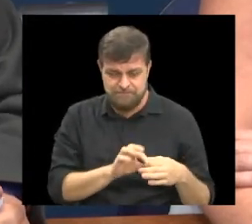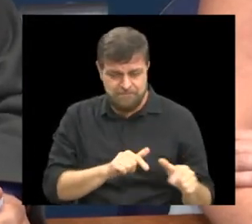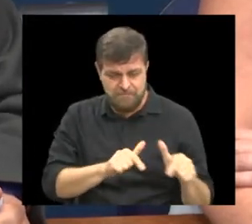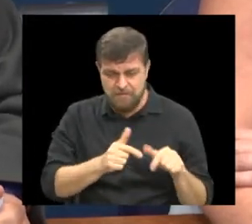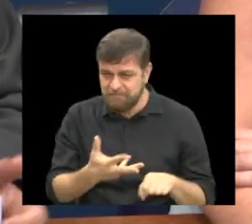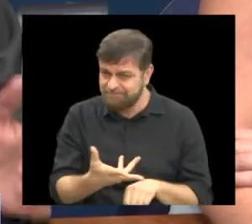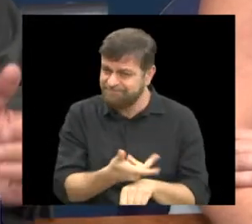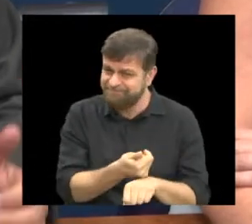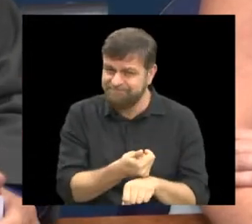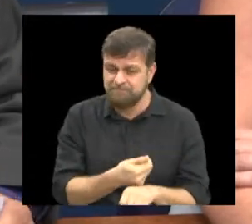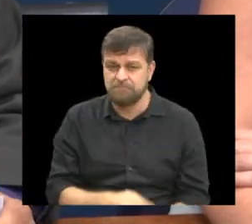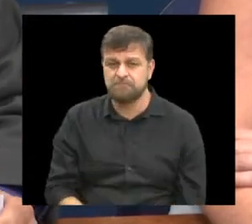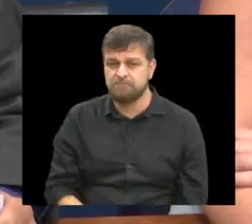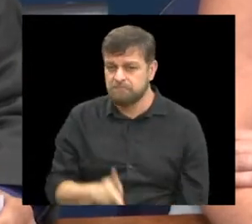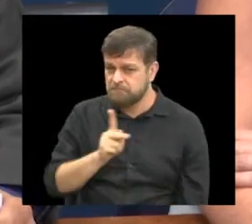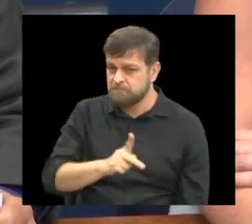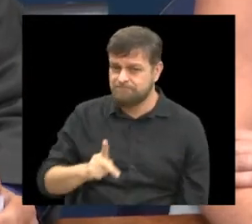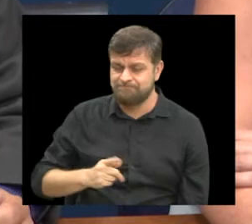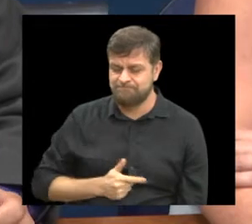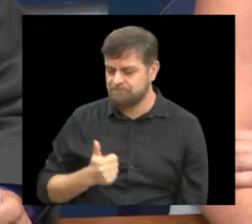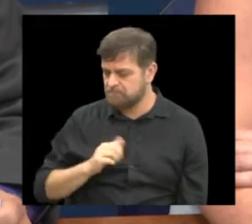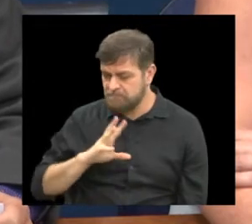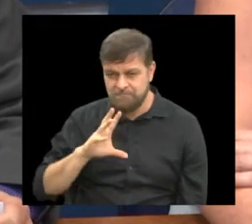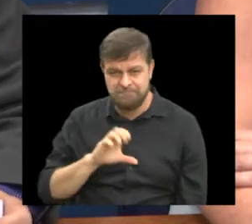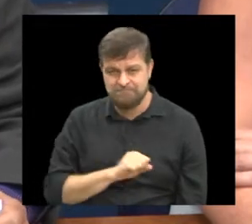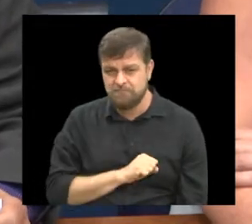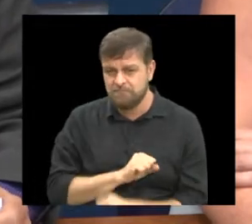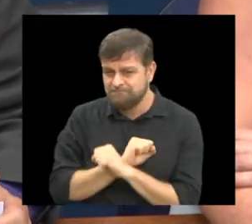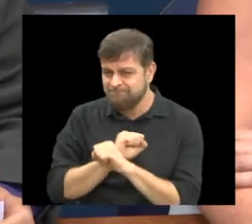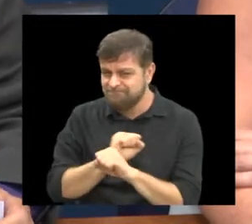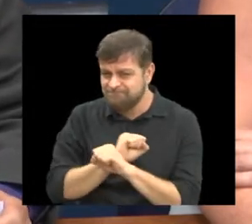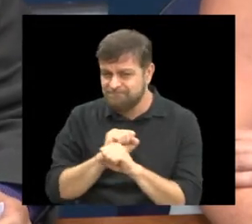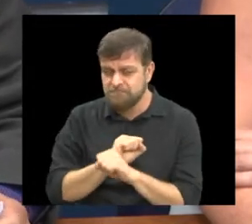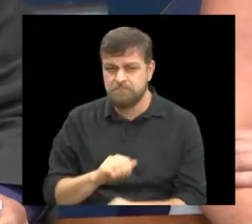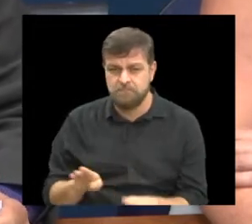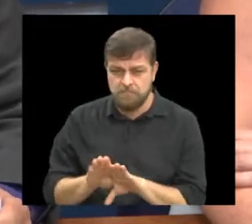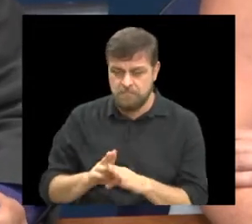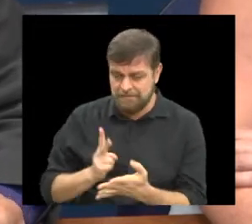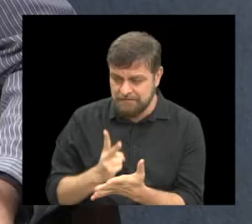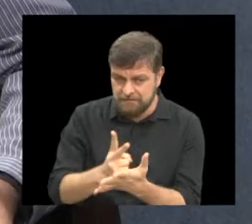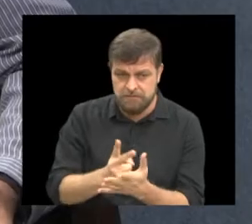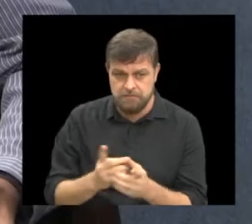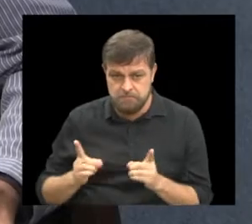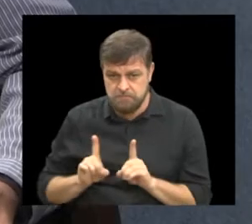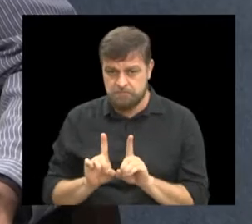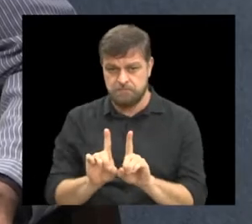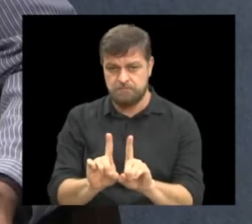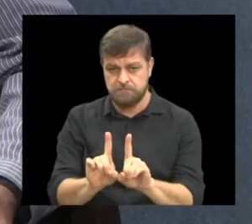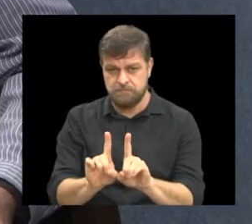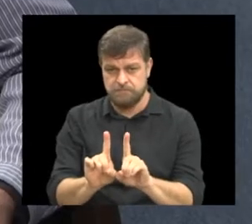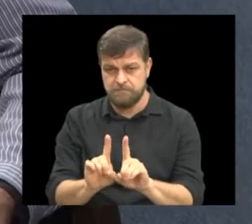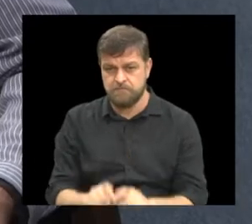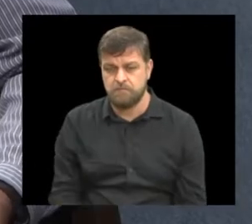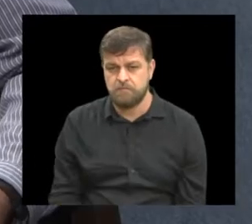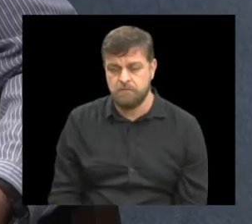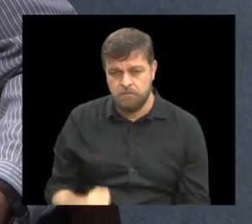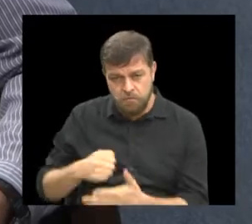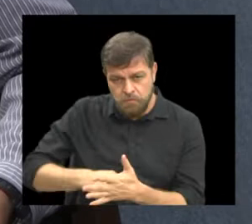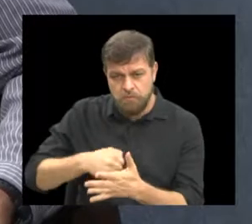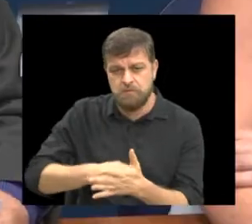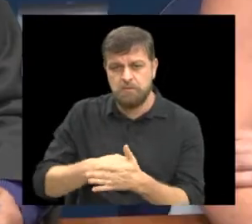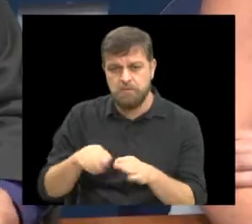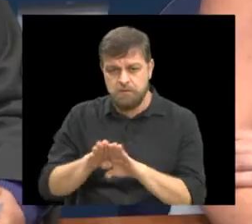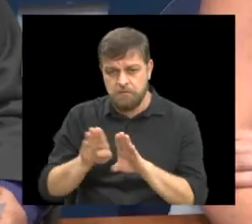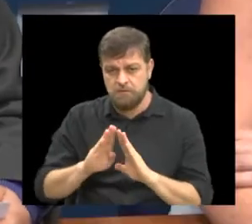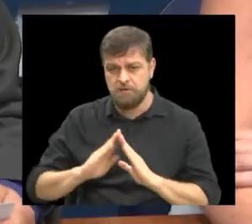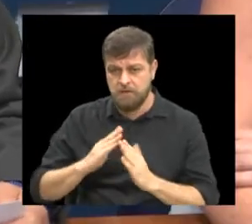muito grande por ele, a Leia sabe muito bem disso. Está sempre junto, sempre defendendo aqui, principalmente